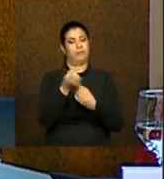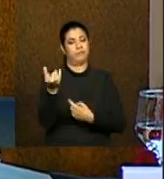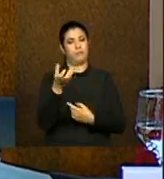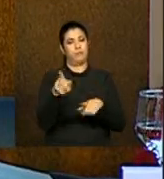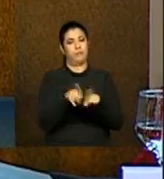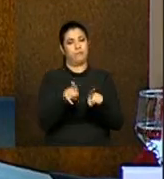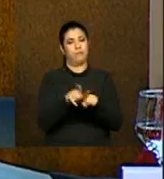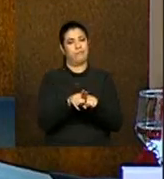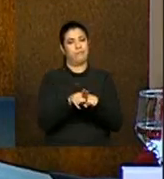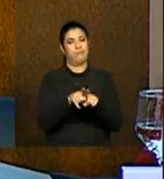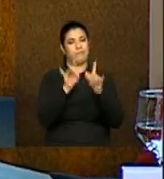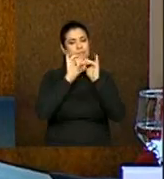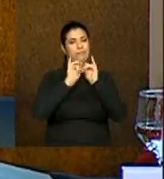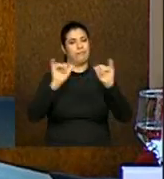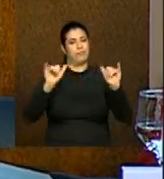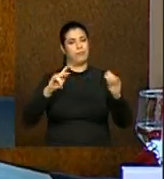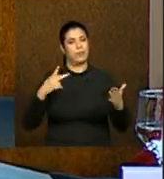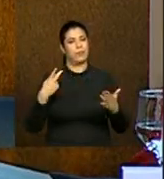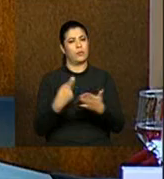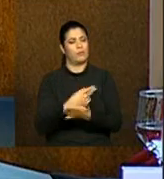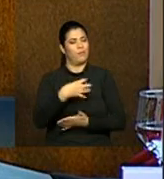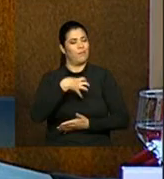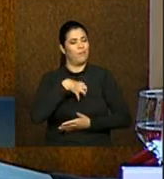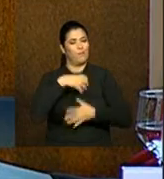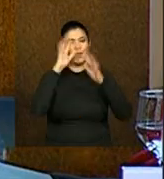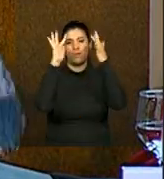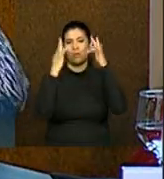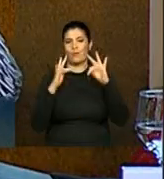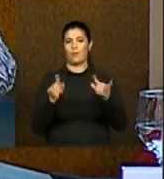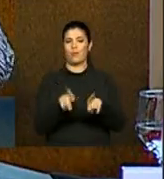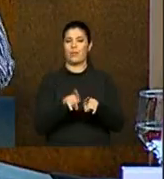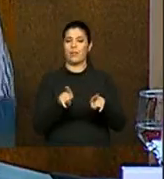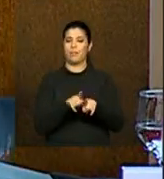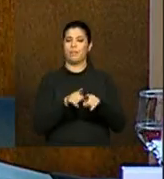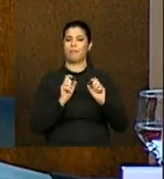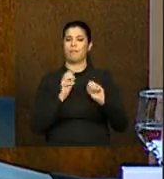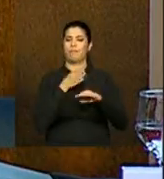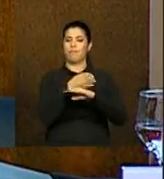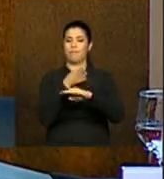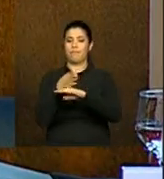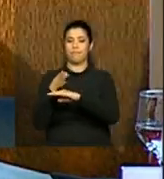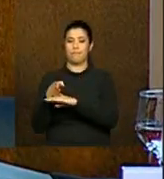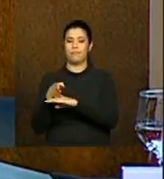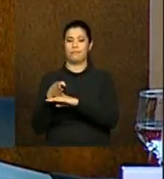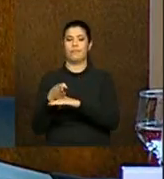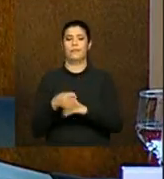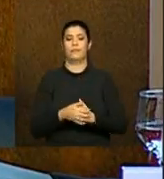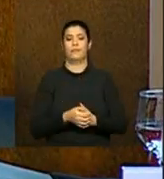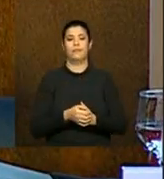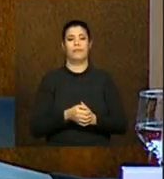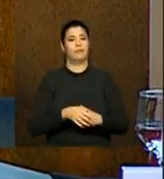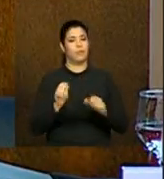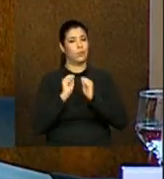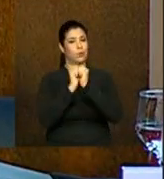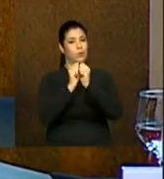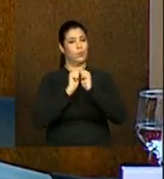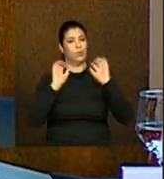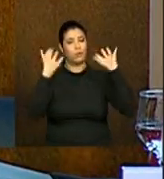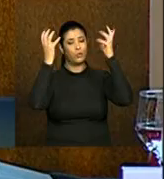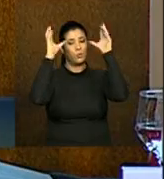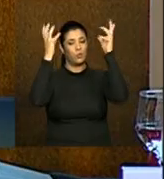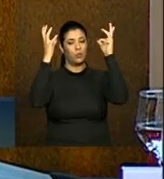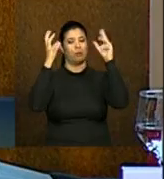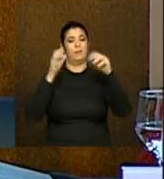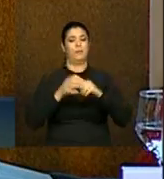queria aqui dizer que eu acho que esse é um momento, fico muito feliz de poder táar aqui eh eh comemorando junto com o